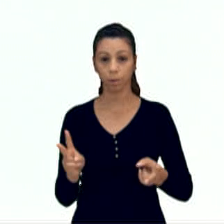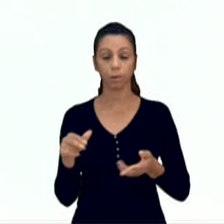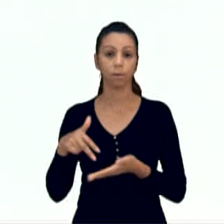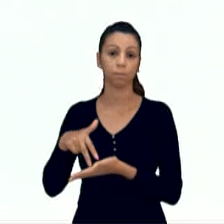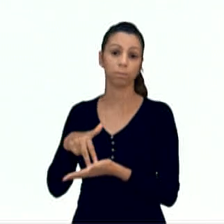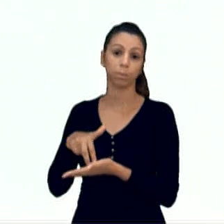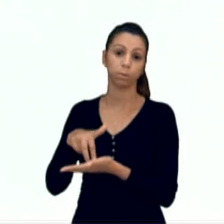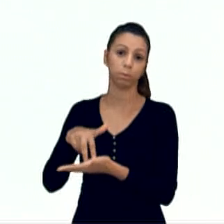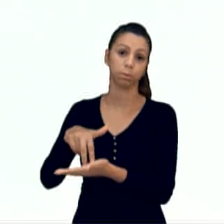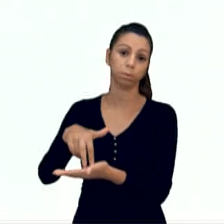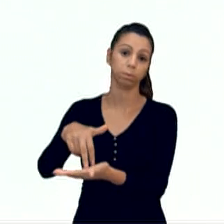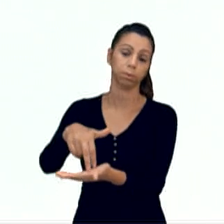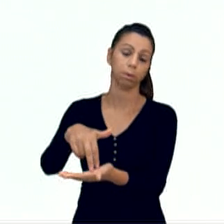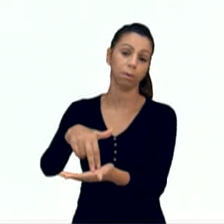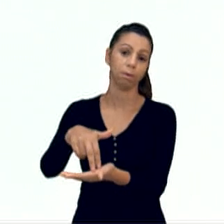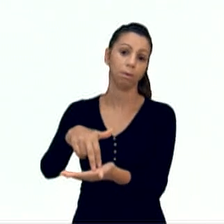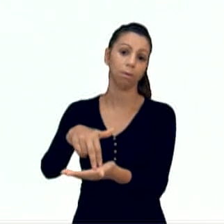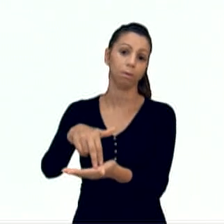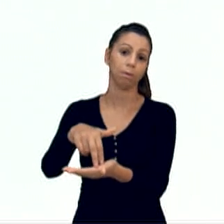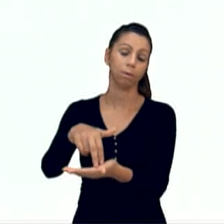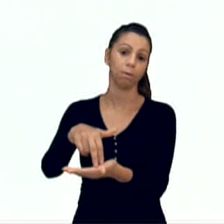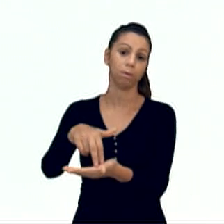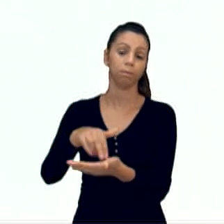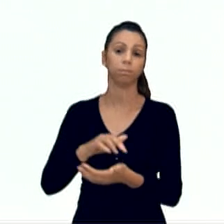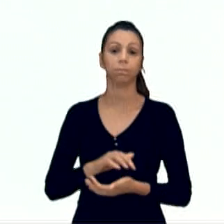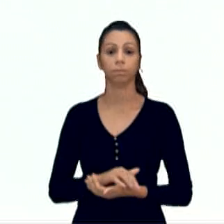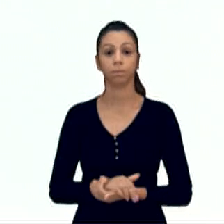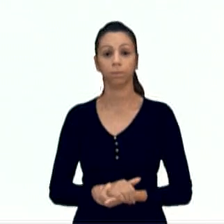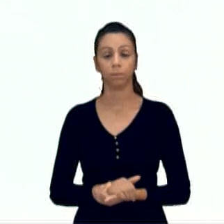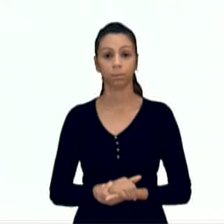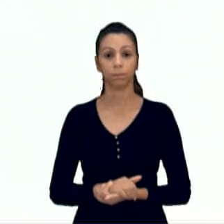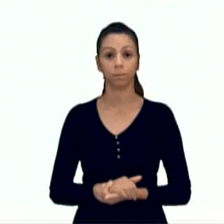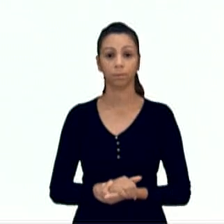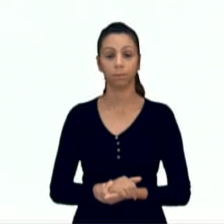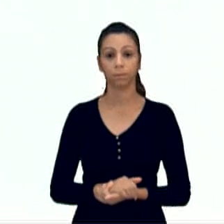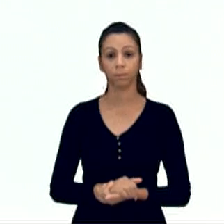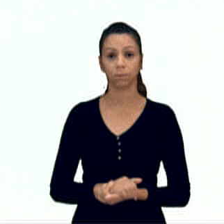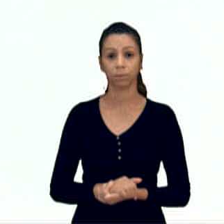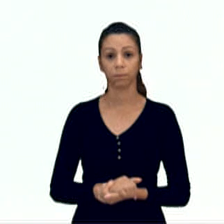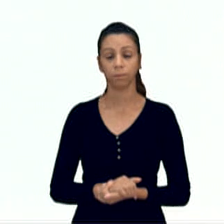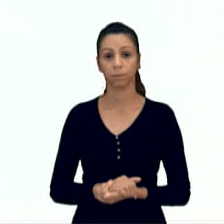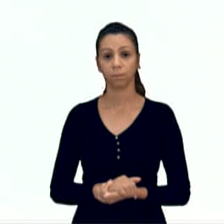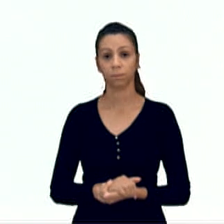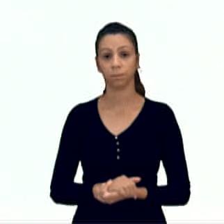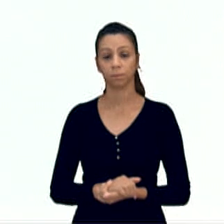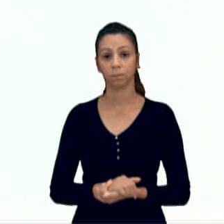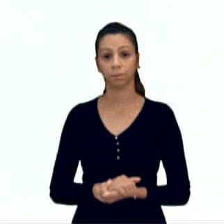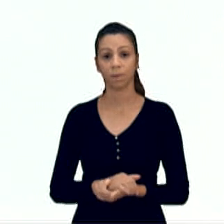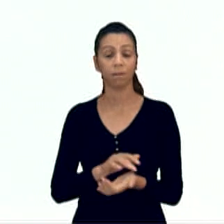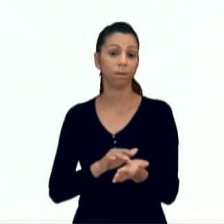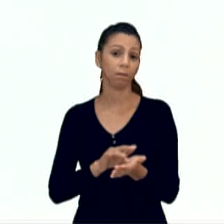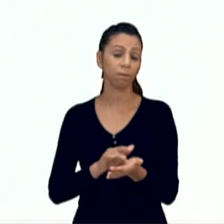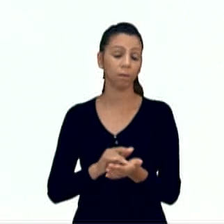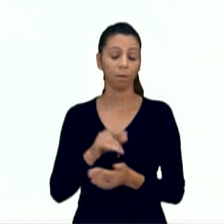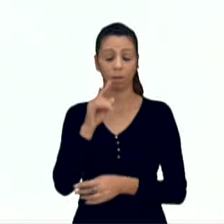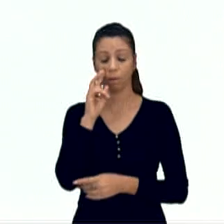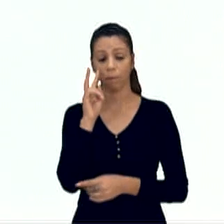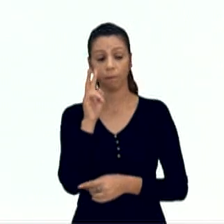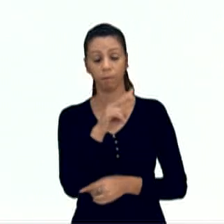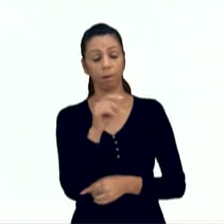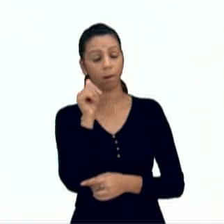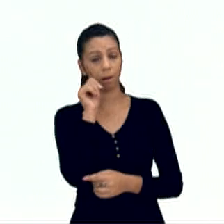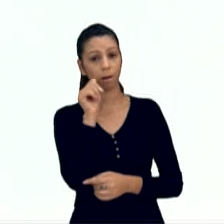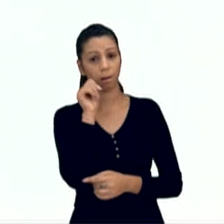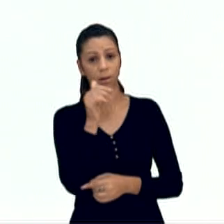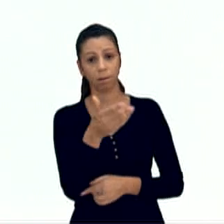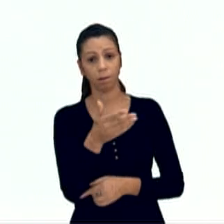e aí vocês vão completar com a palavra. Ele finge que não vê ela. Desculpa, ele